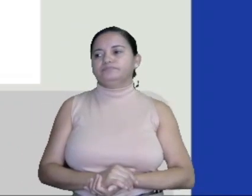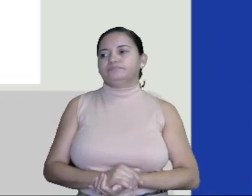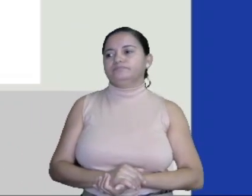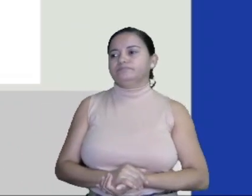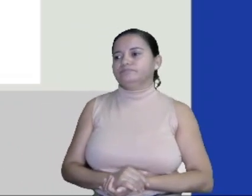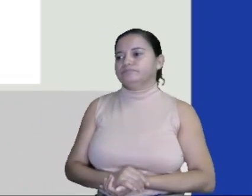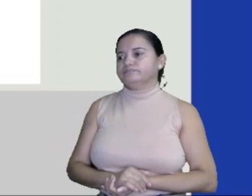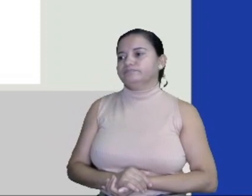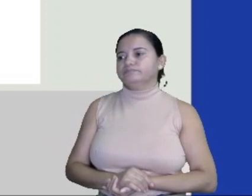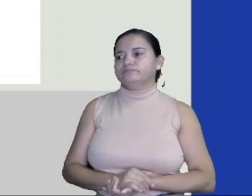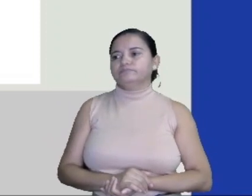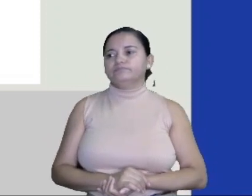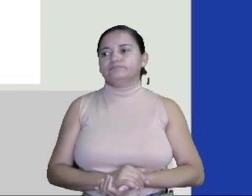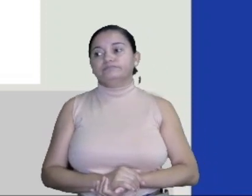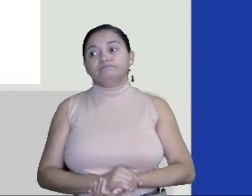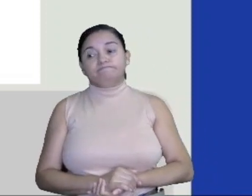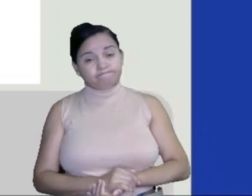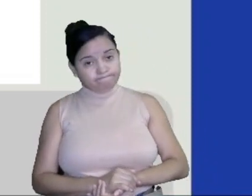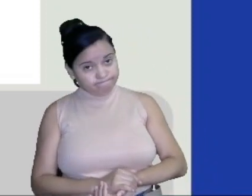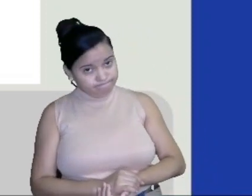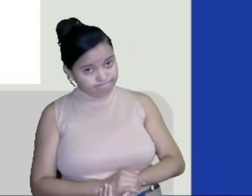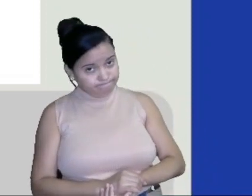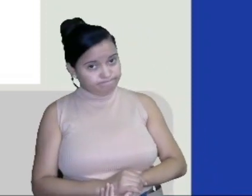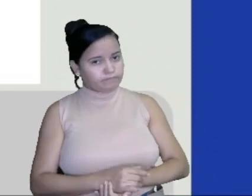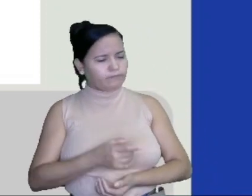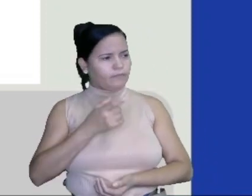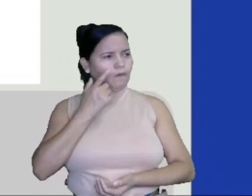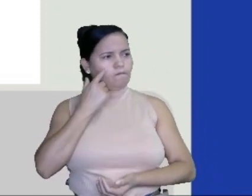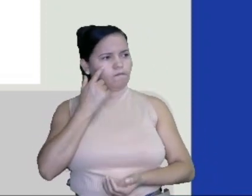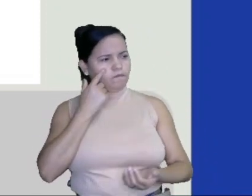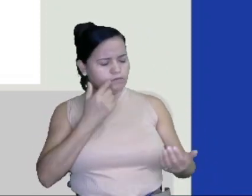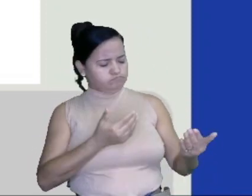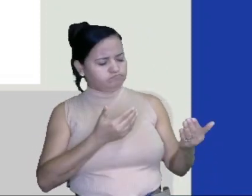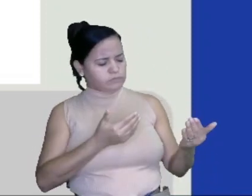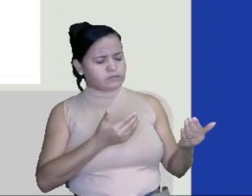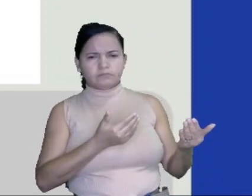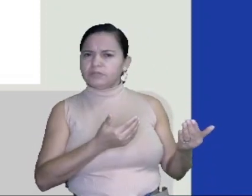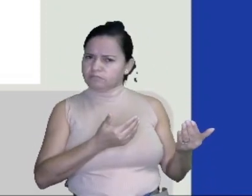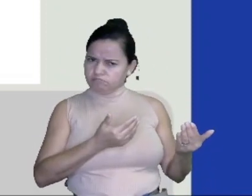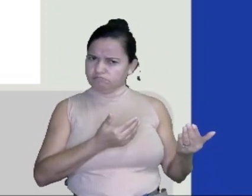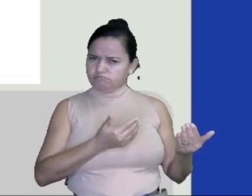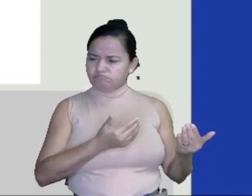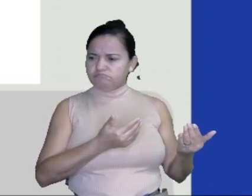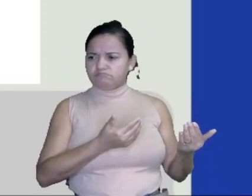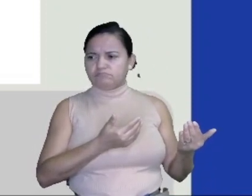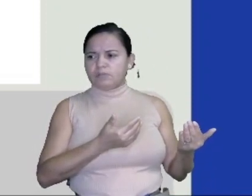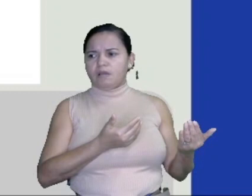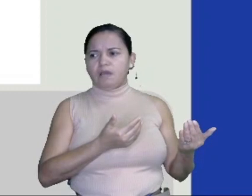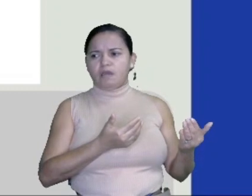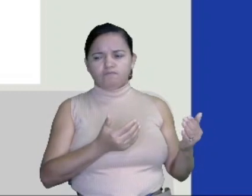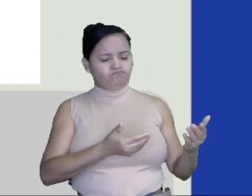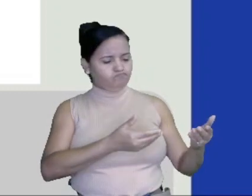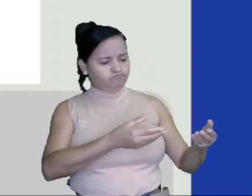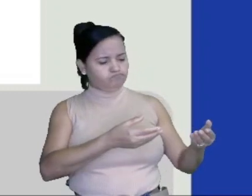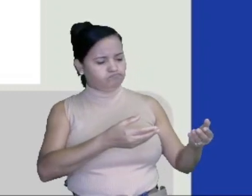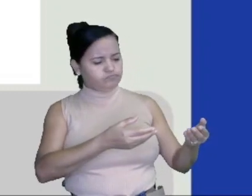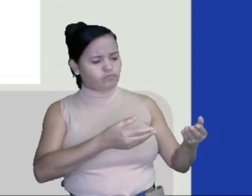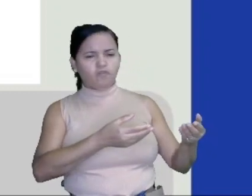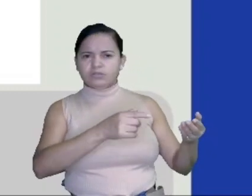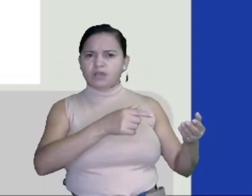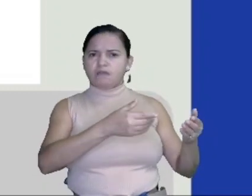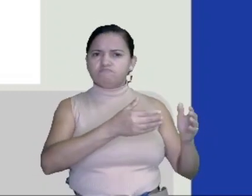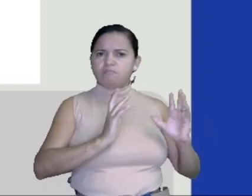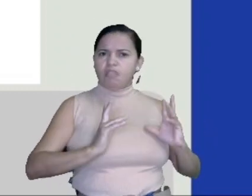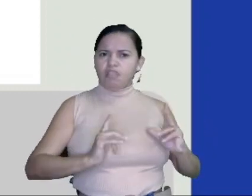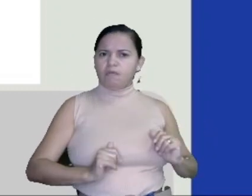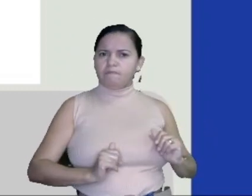ter cuidados com a higiene das embalagens, tá? Se for uma embalagem que você possa lavar, você lava com água e sabão.